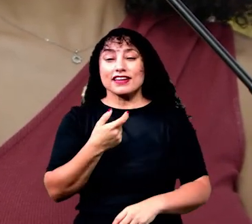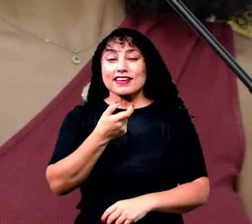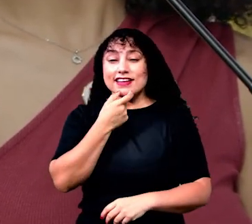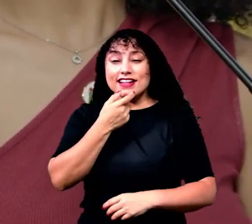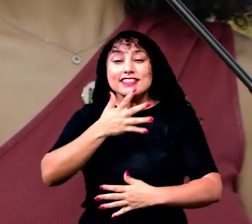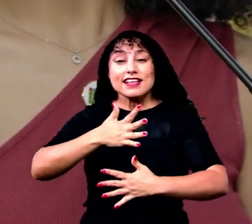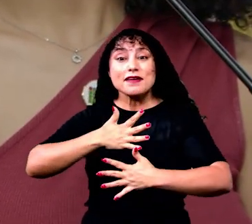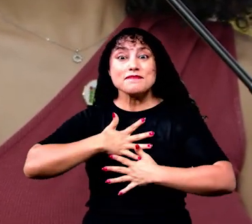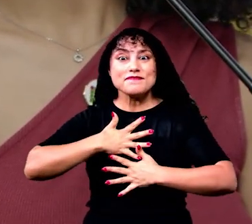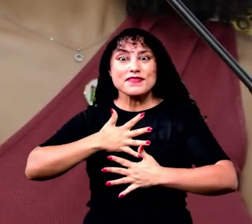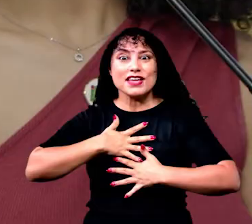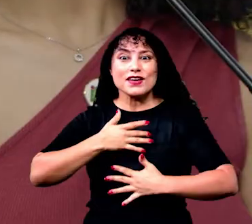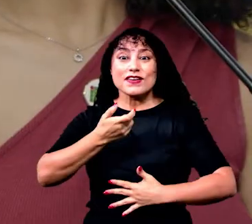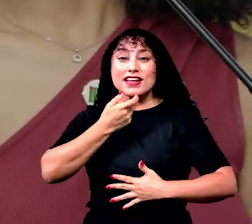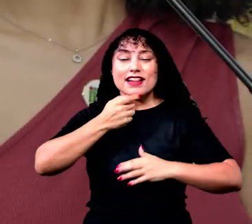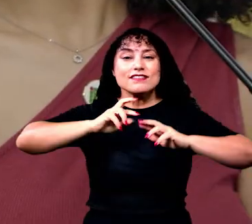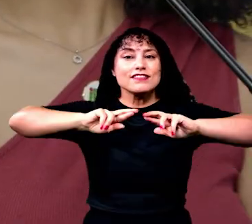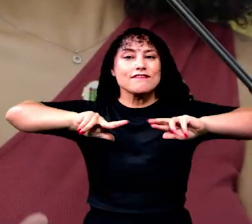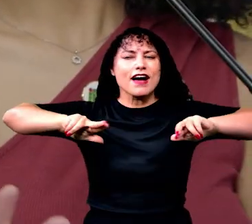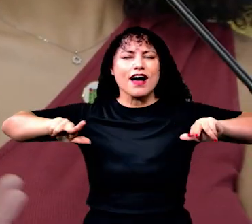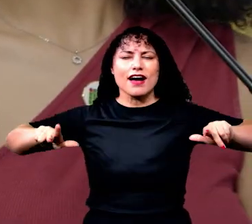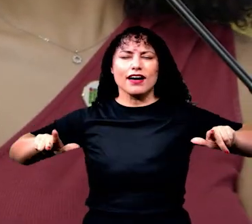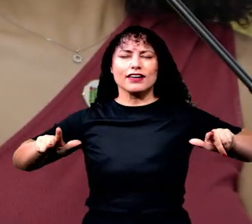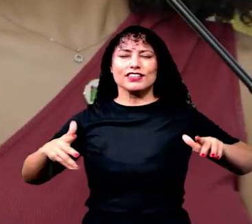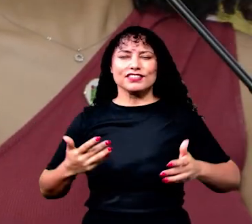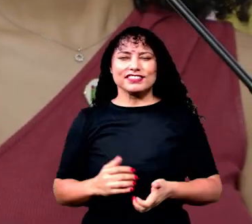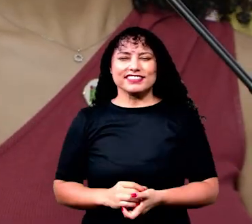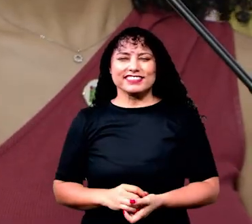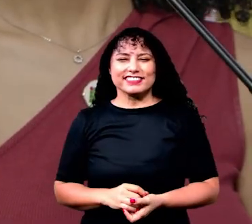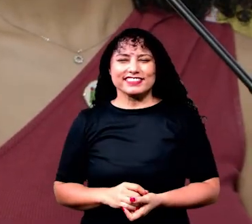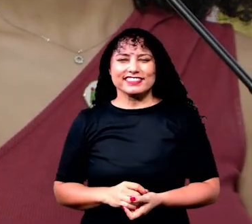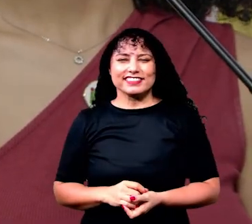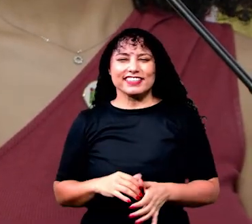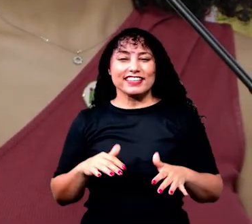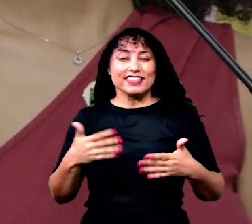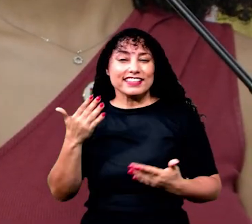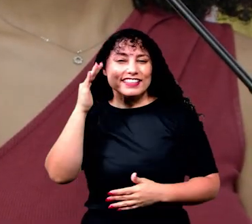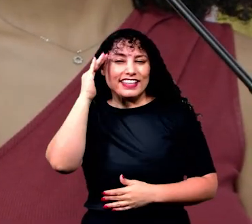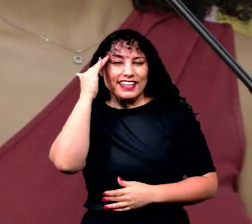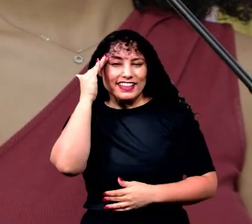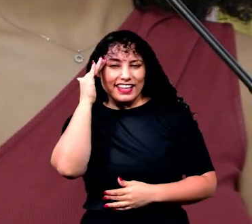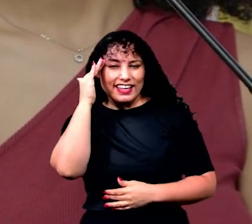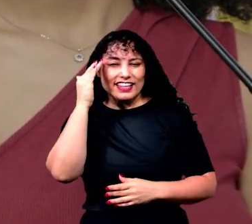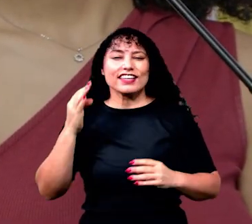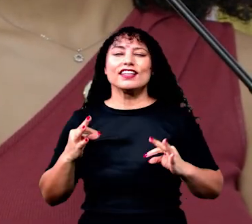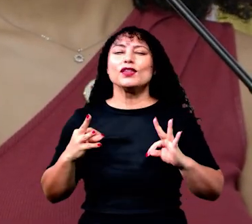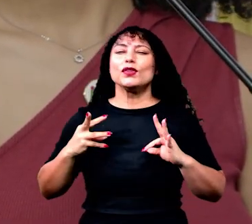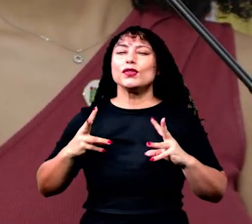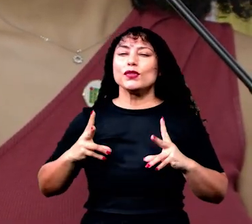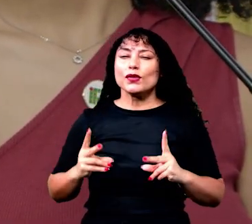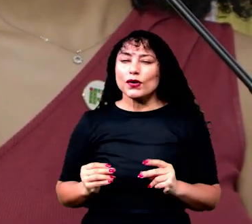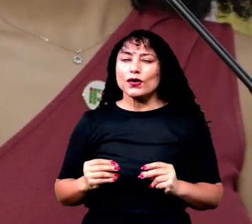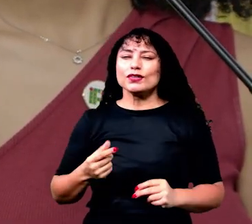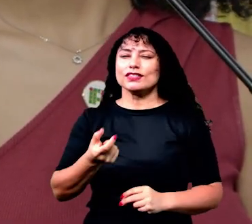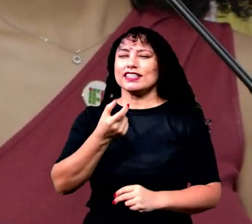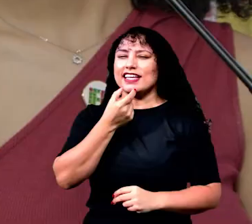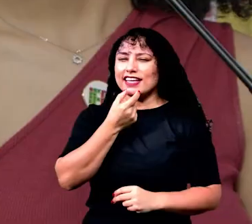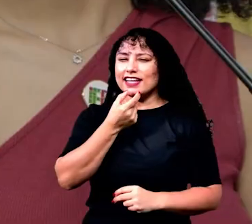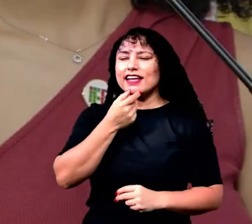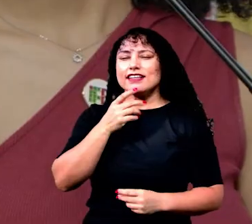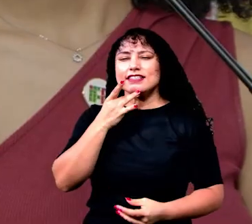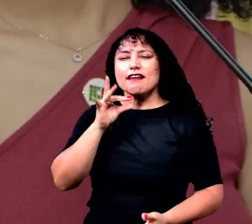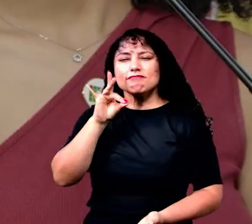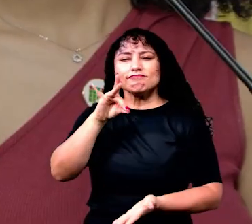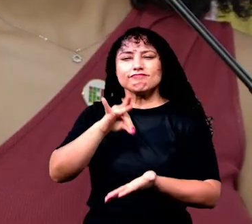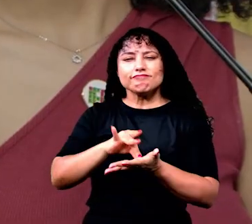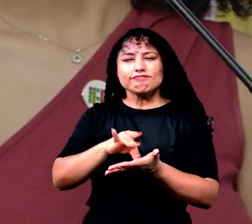que o inglês também é meu, porque o inglês é multi, né, então, entender que todos o nosso